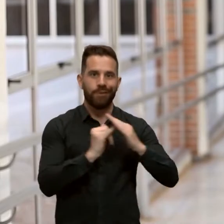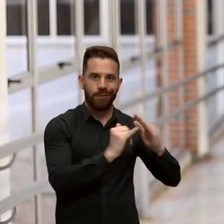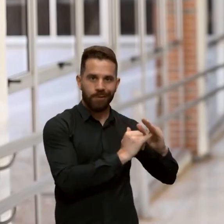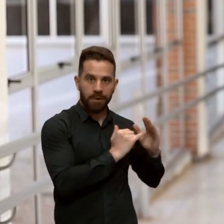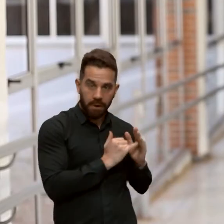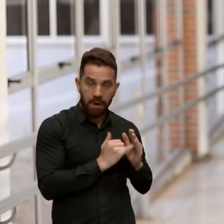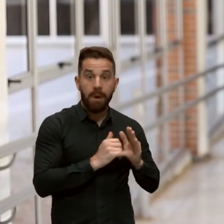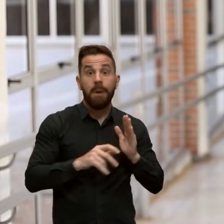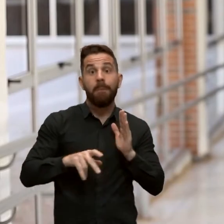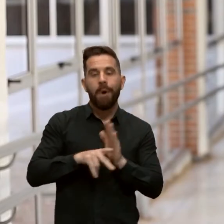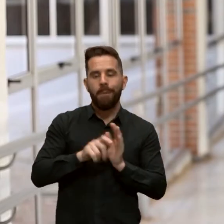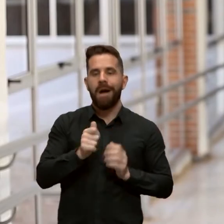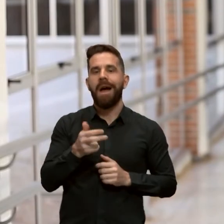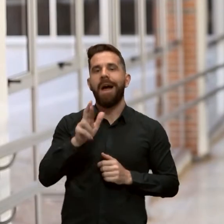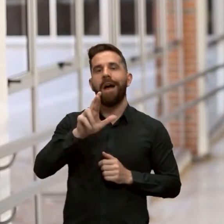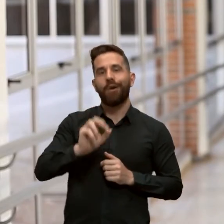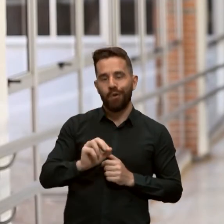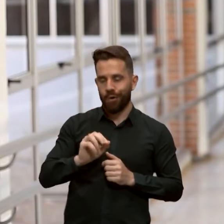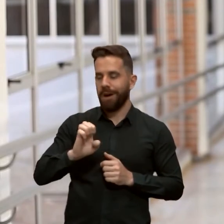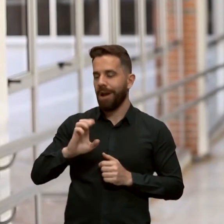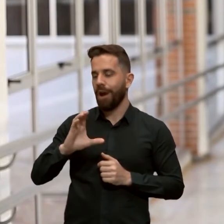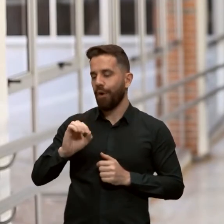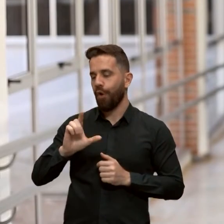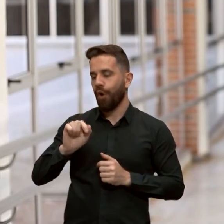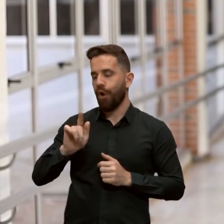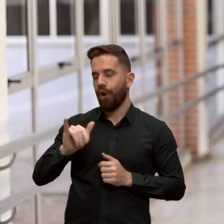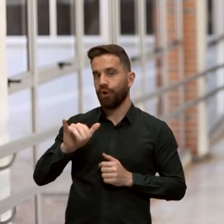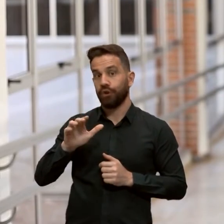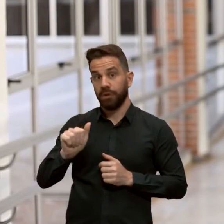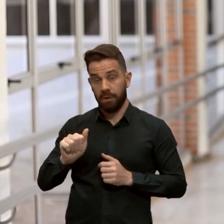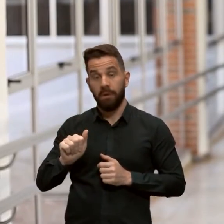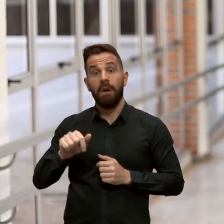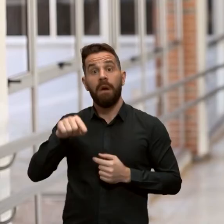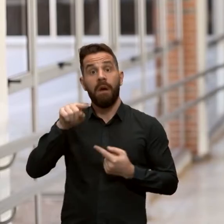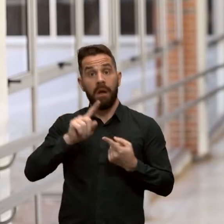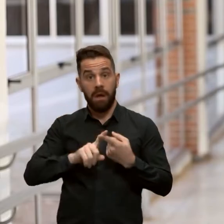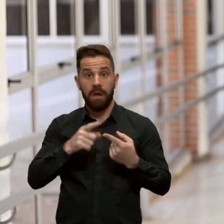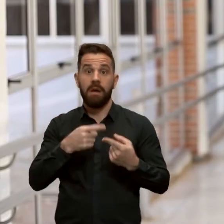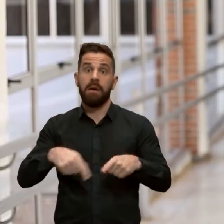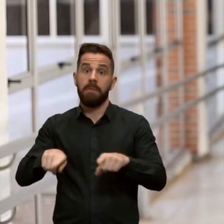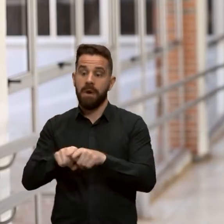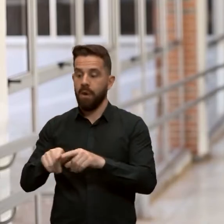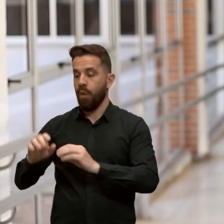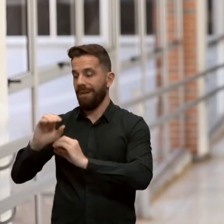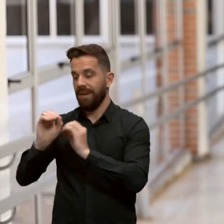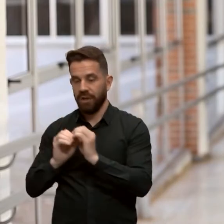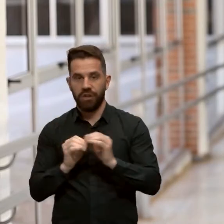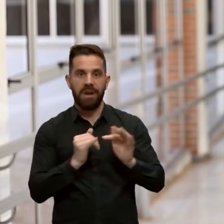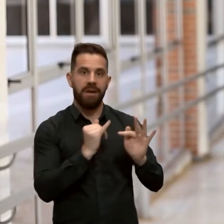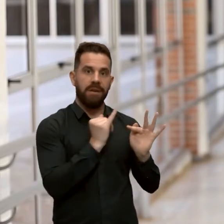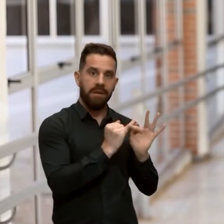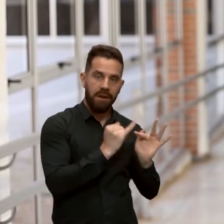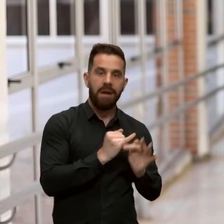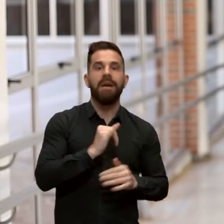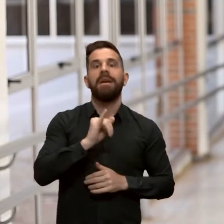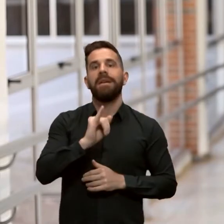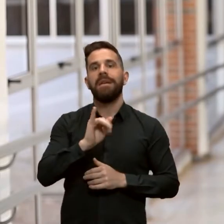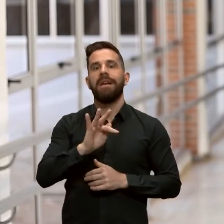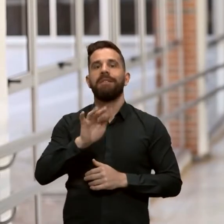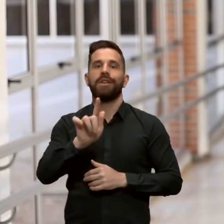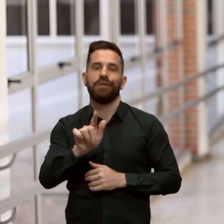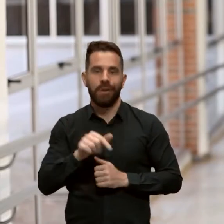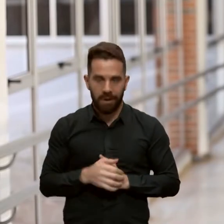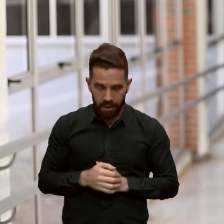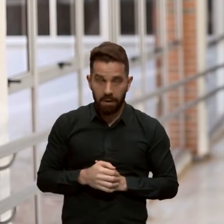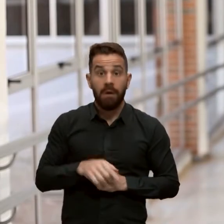extensão é realizado pela UFG em parceria com o Instituto Federal de Goiás e o Instituto Federal Goiano. A feira